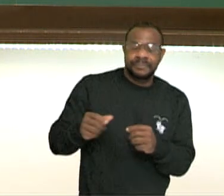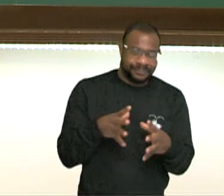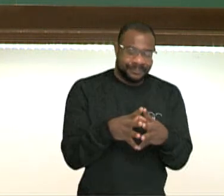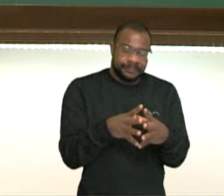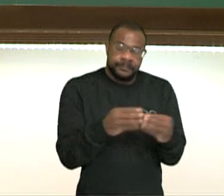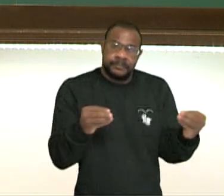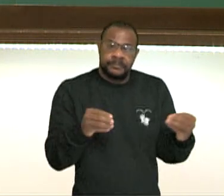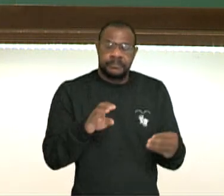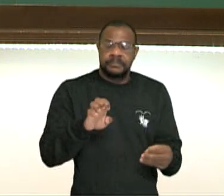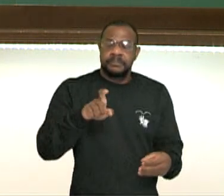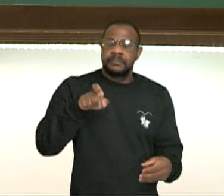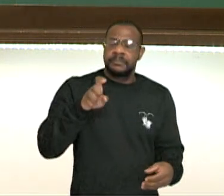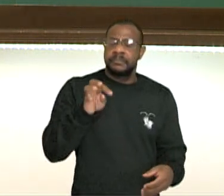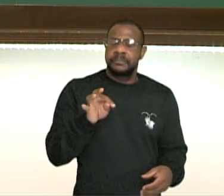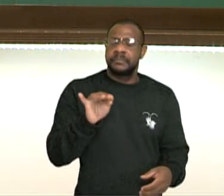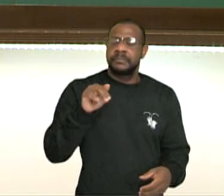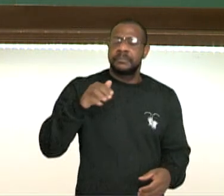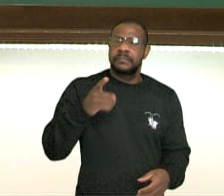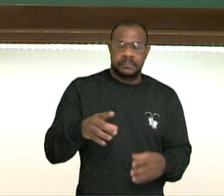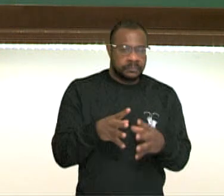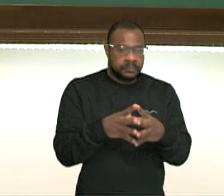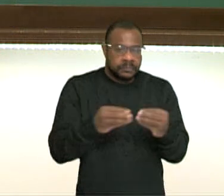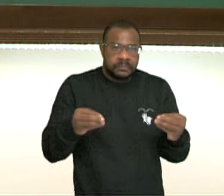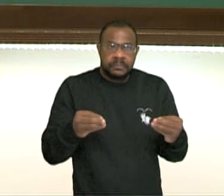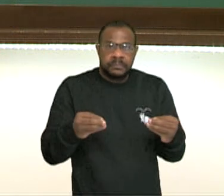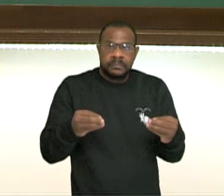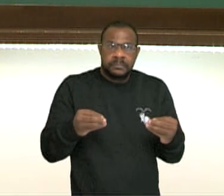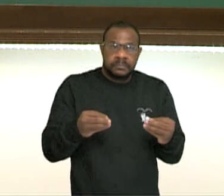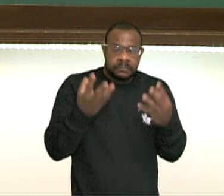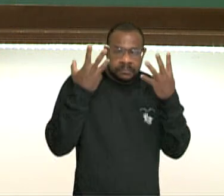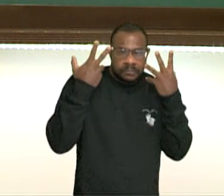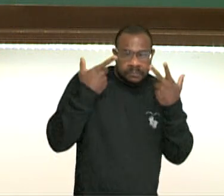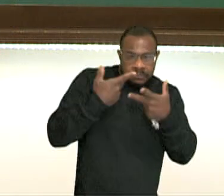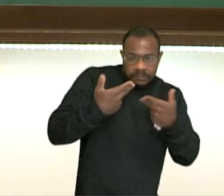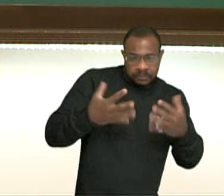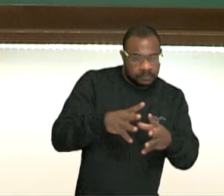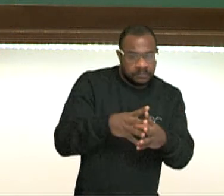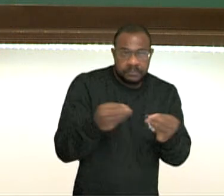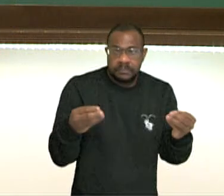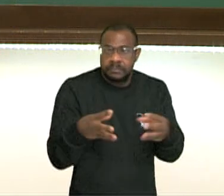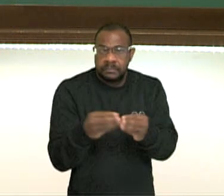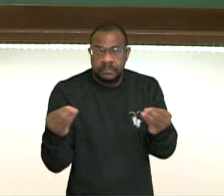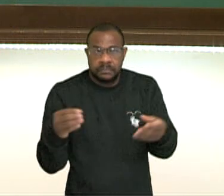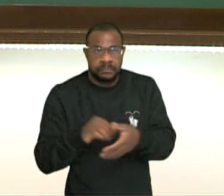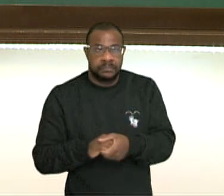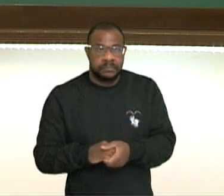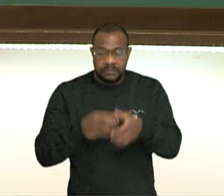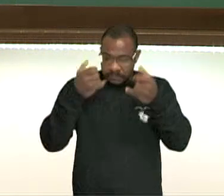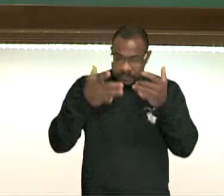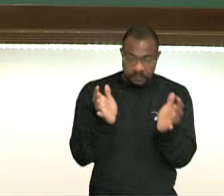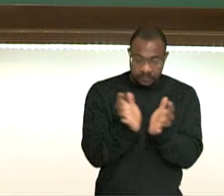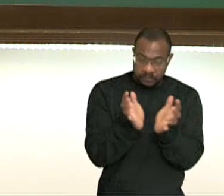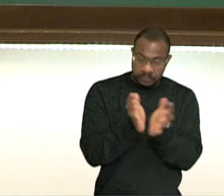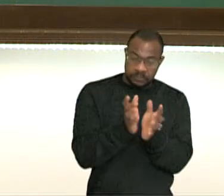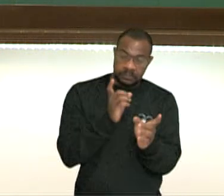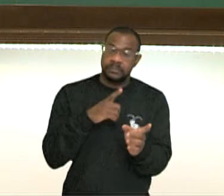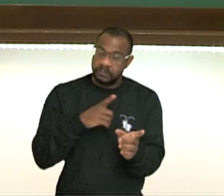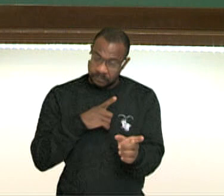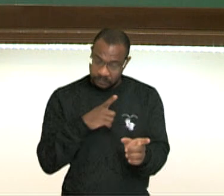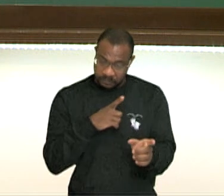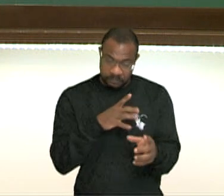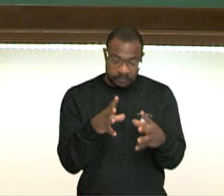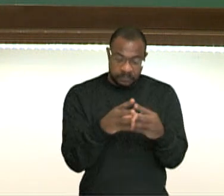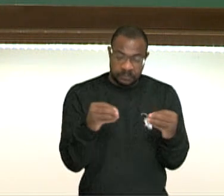extinção. Então, quando ele diz tal processo, era o processo de extinção que está ali, ó. Disse que uma espécie encontra-se ameaçada